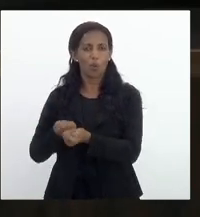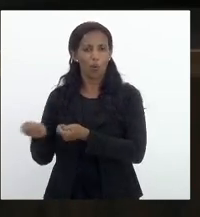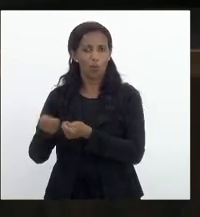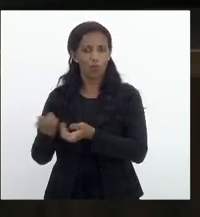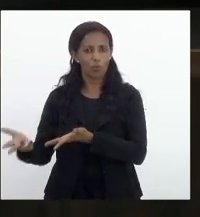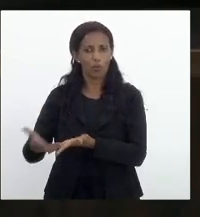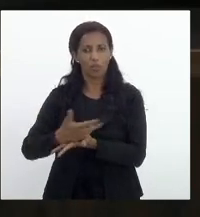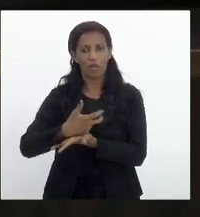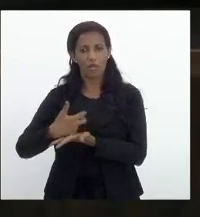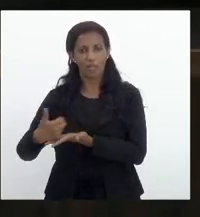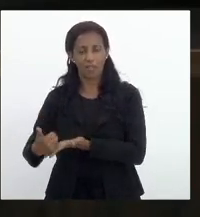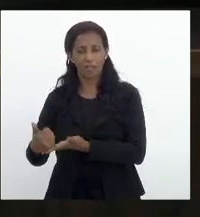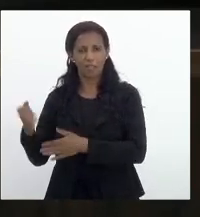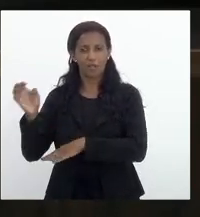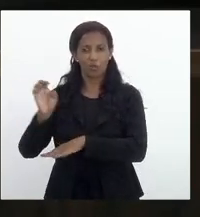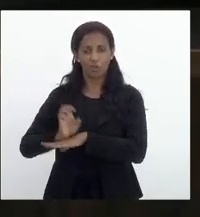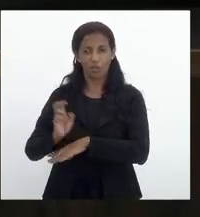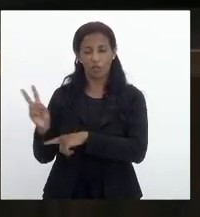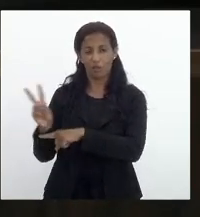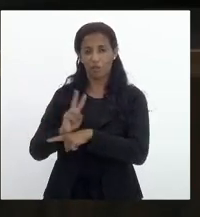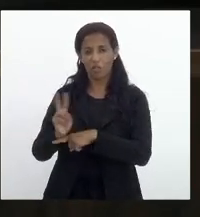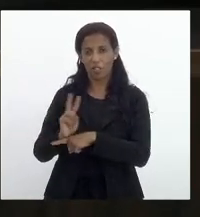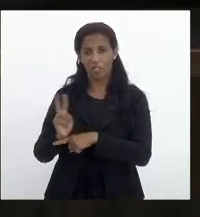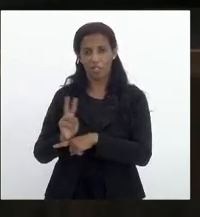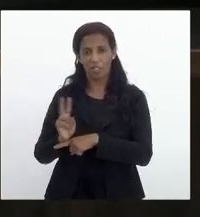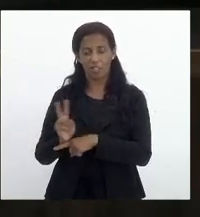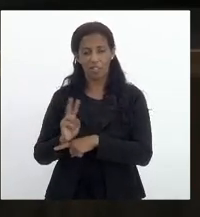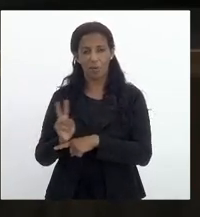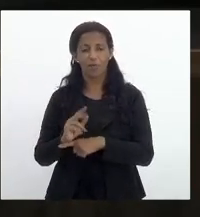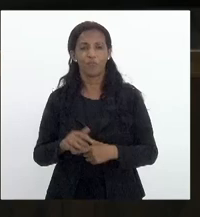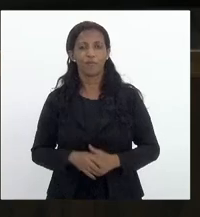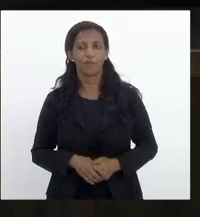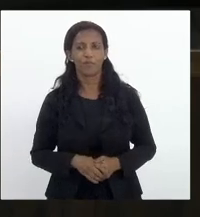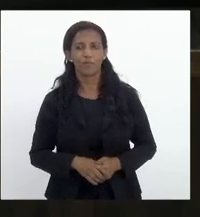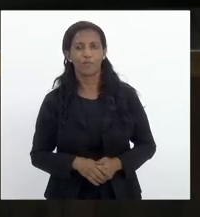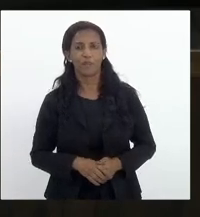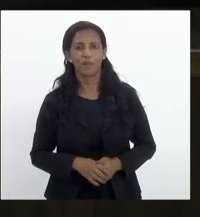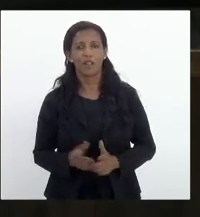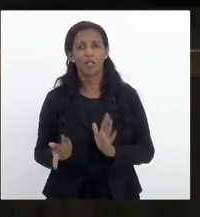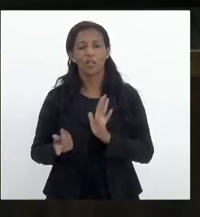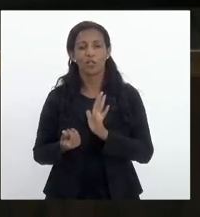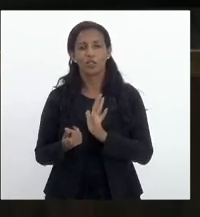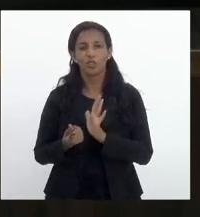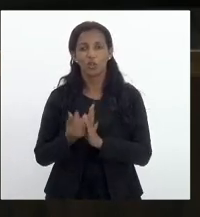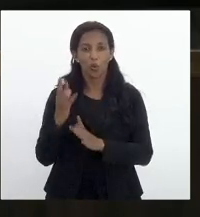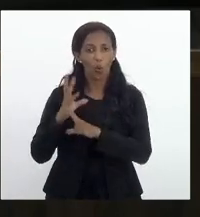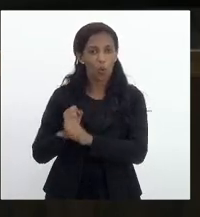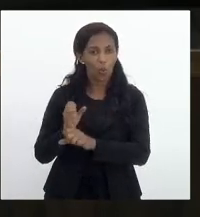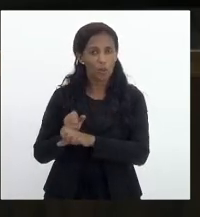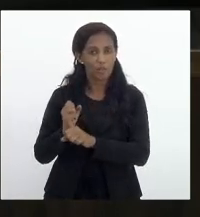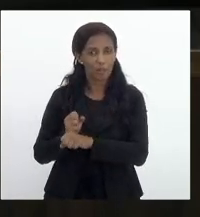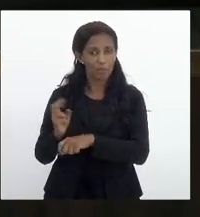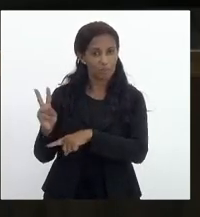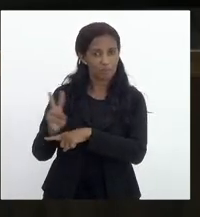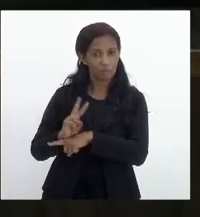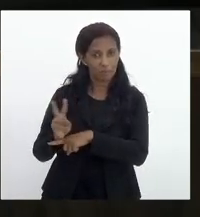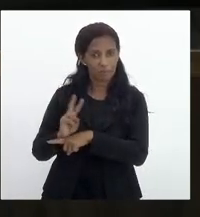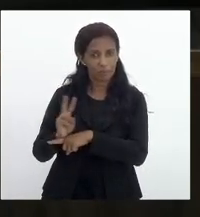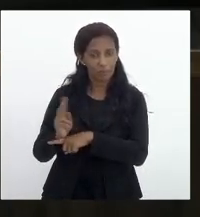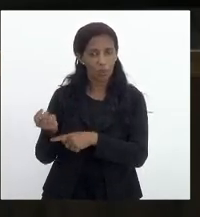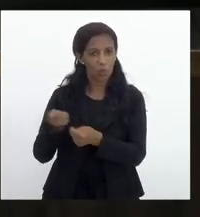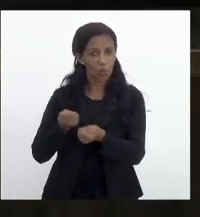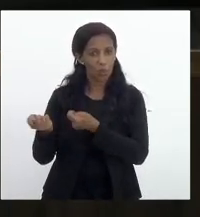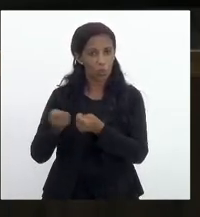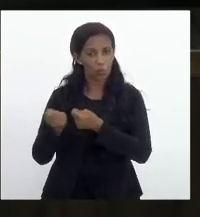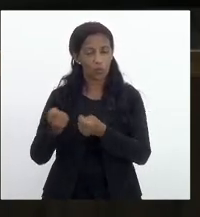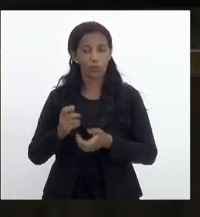arrecadação estadual e de fiscalização dos tributos estaduais de orçamento finanças fiscalização financeira e